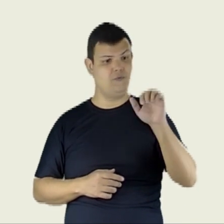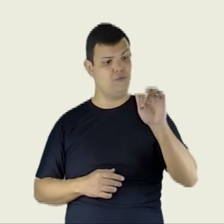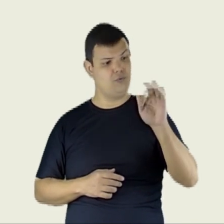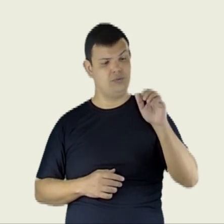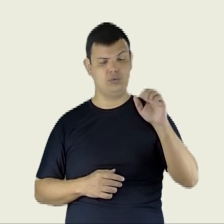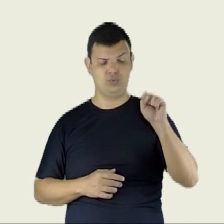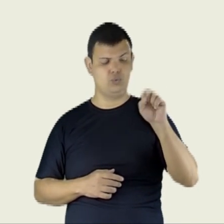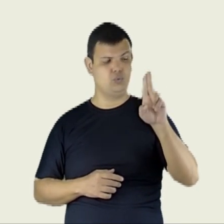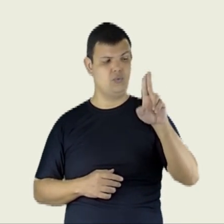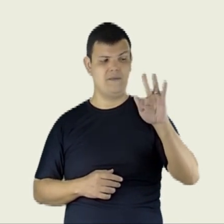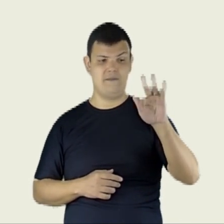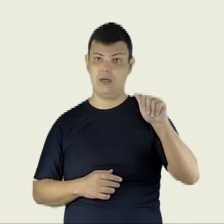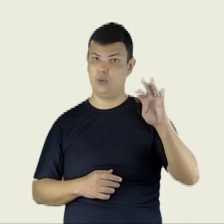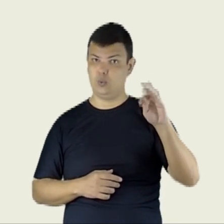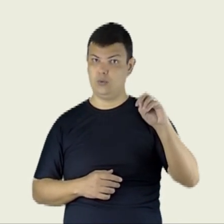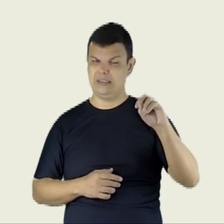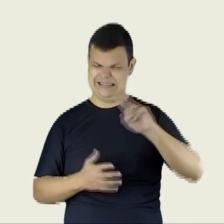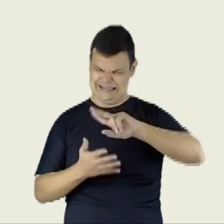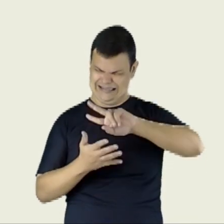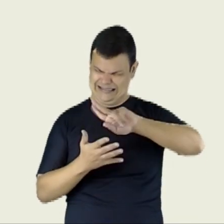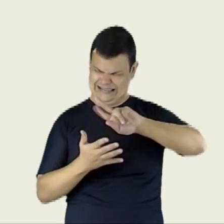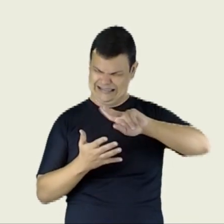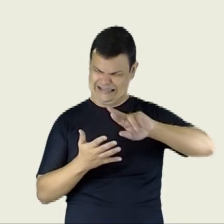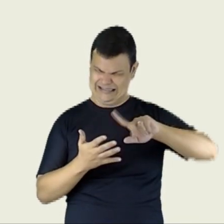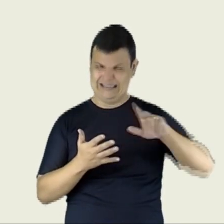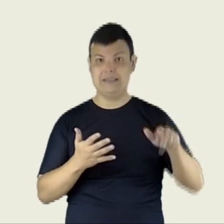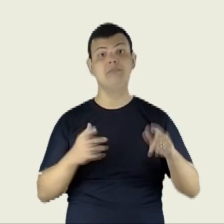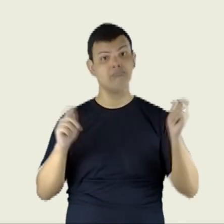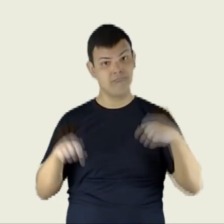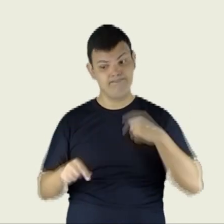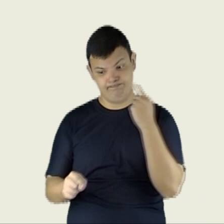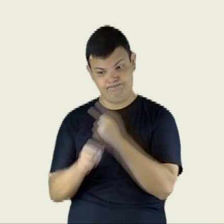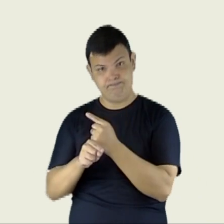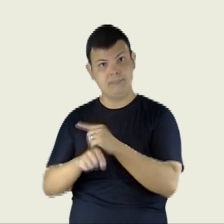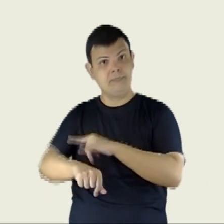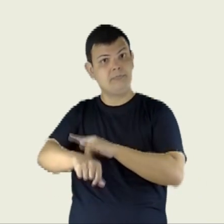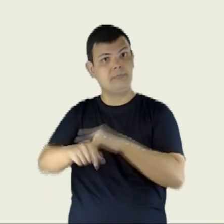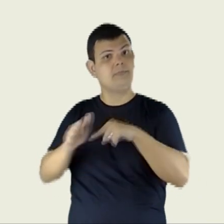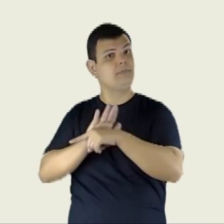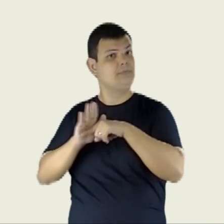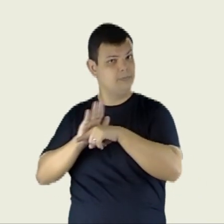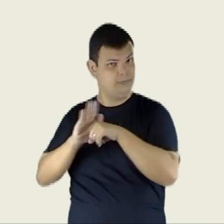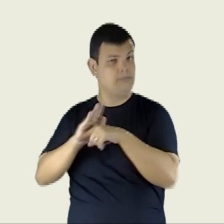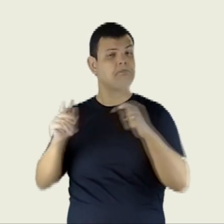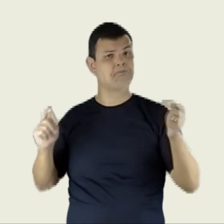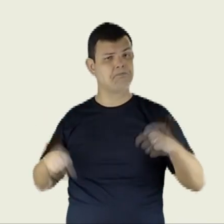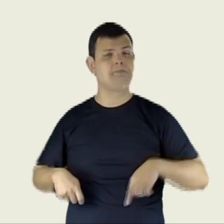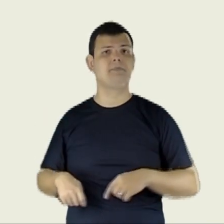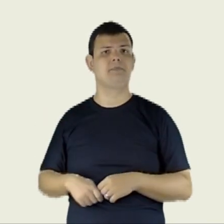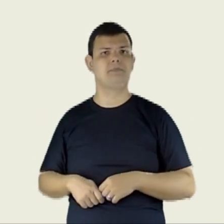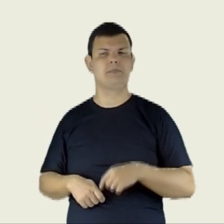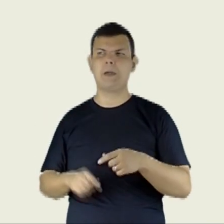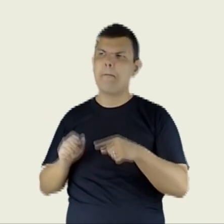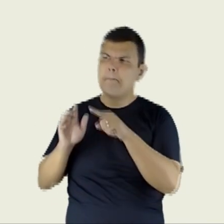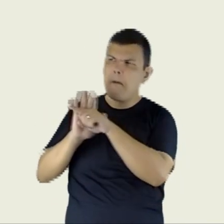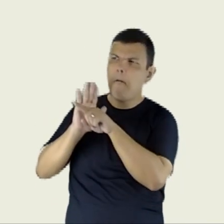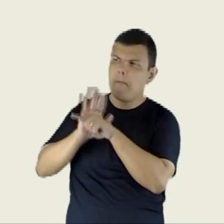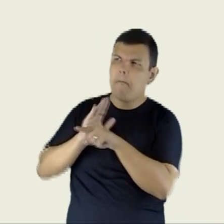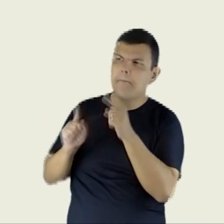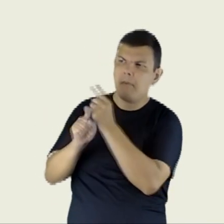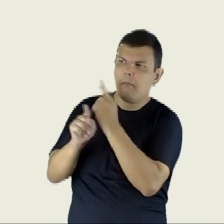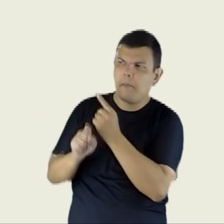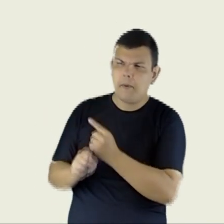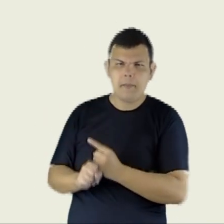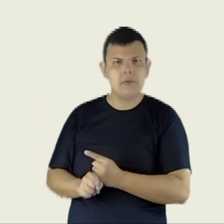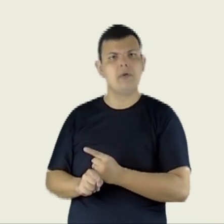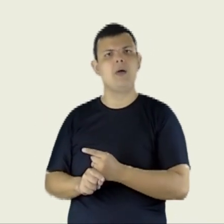né, crianças, quantas substâncias que a gente identifica através de um exame de urina. E a observação dessas